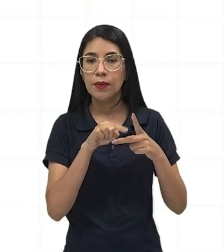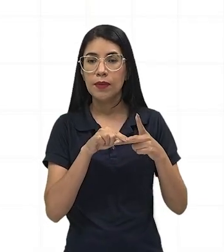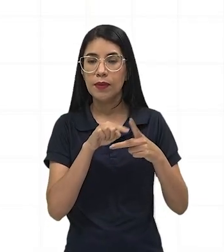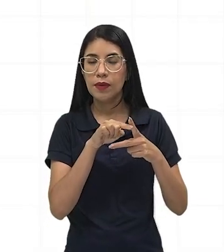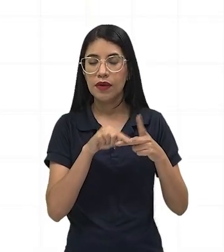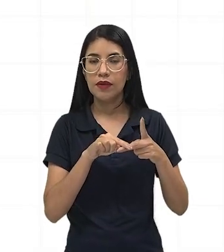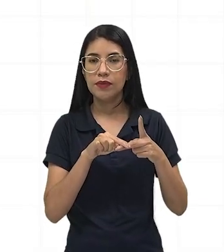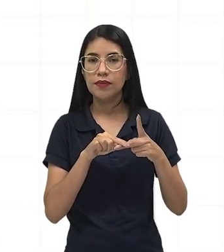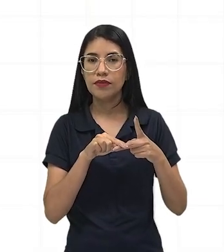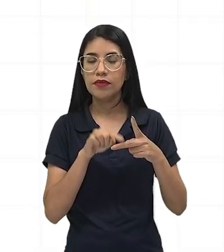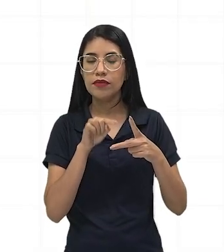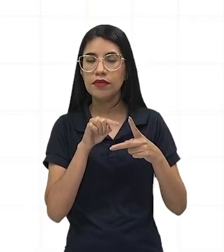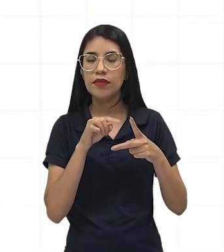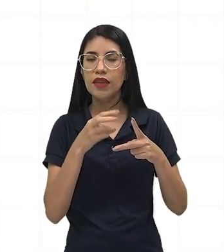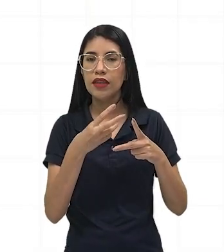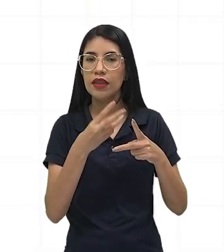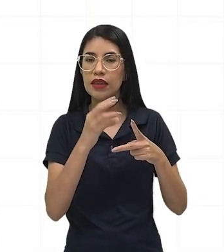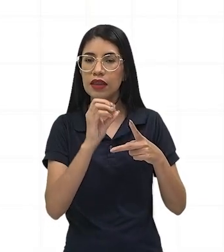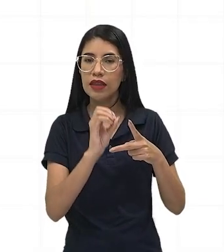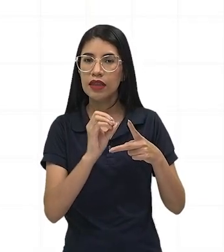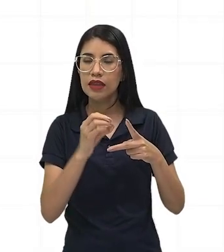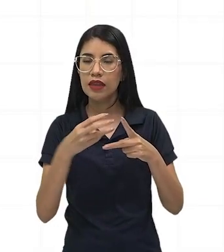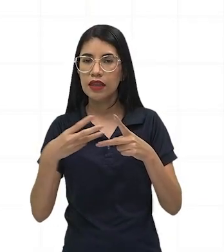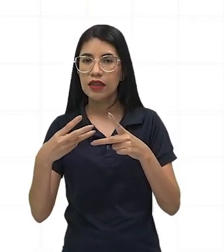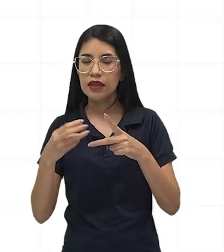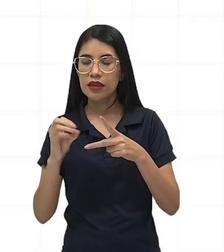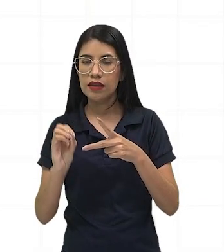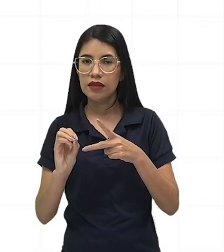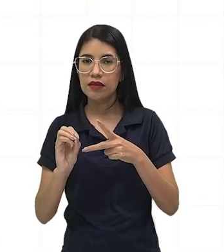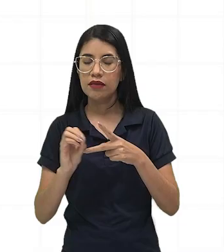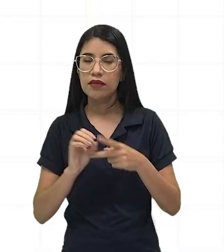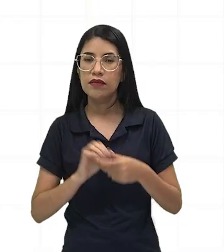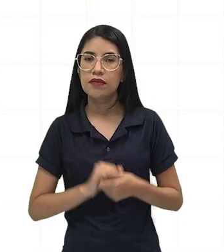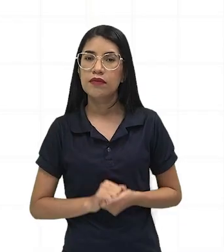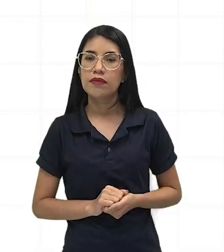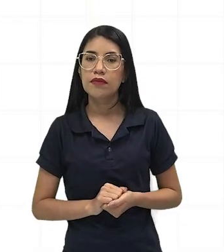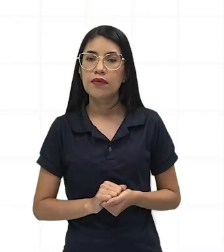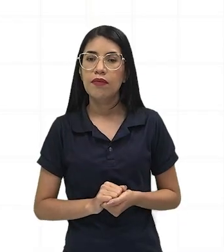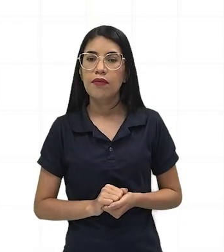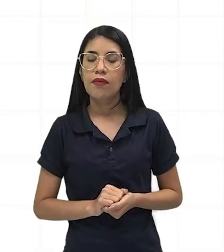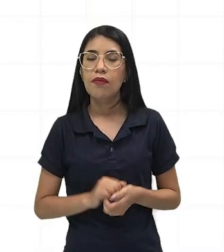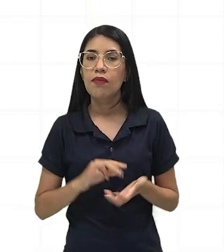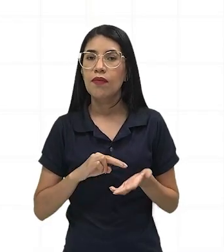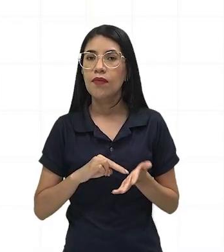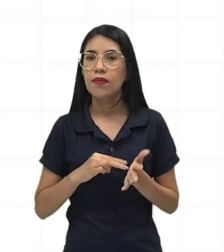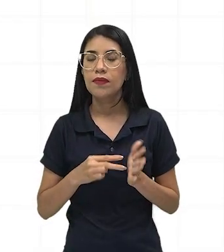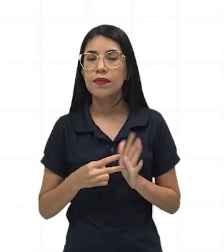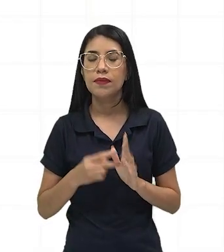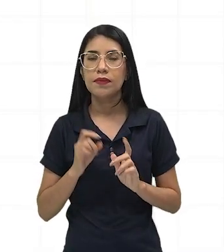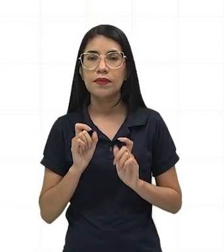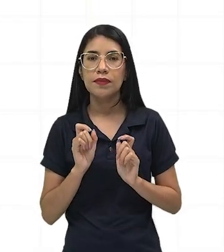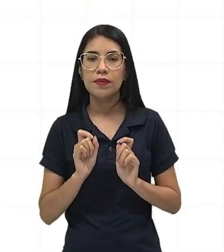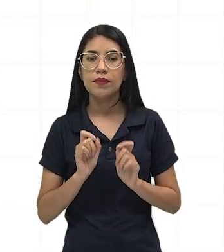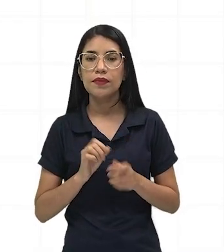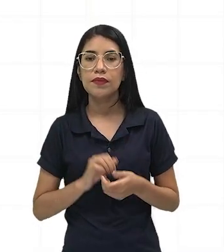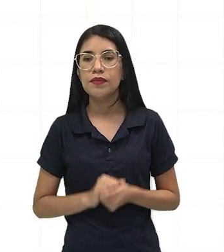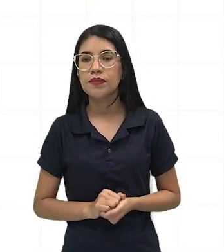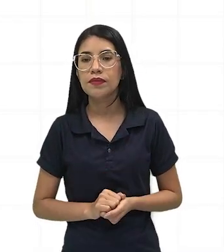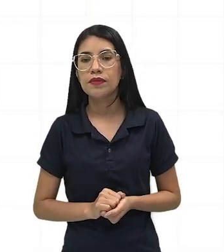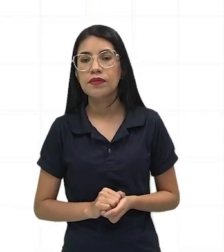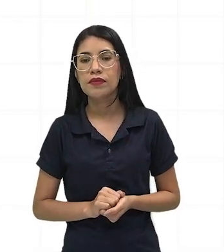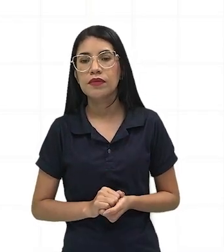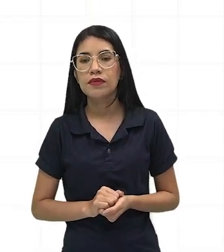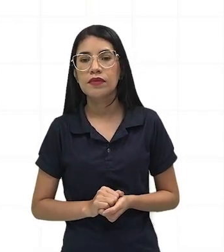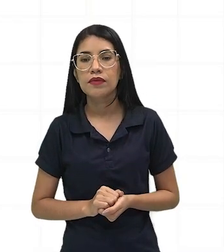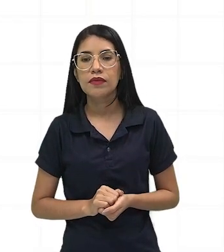ó, observe que aqui é 30 graus e 30 graus. Tá? O que significa isso? Significa que este meu ângulo